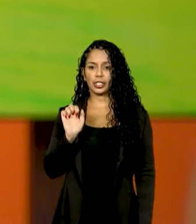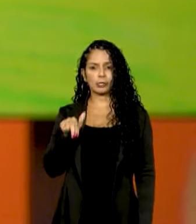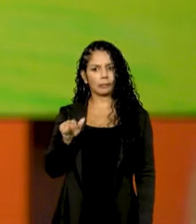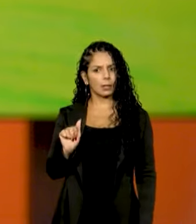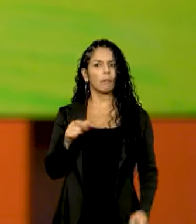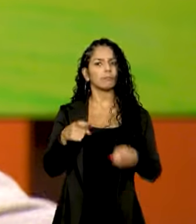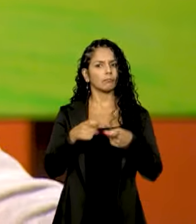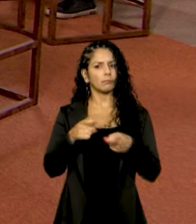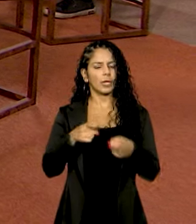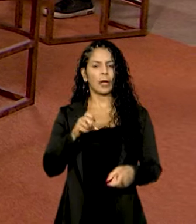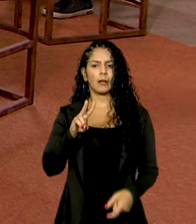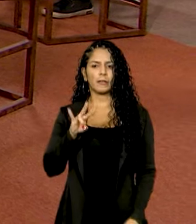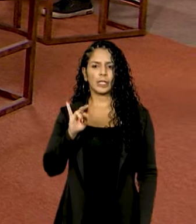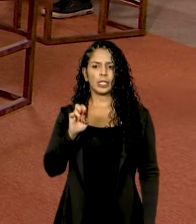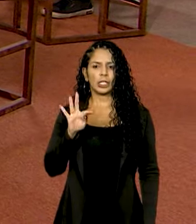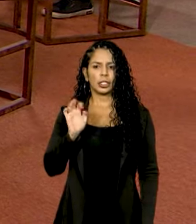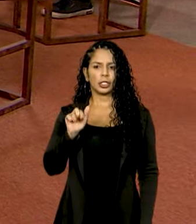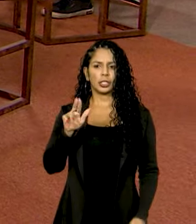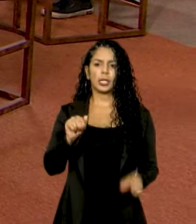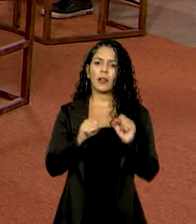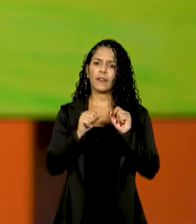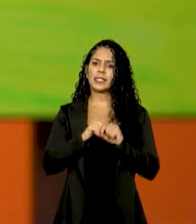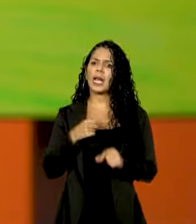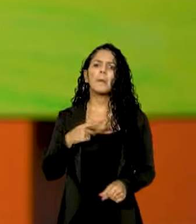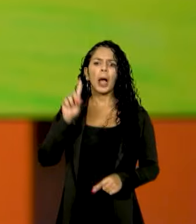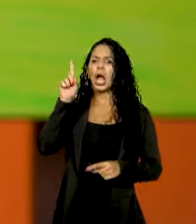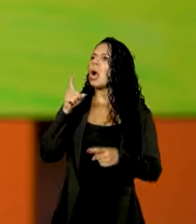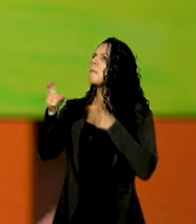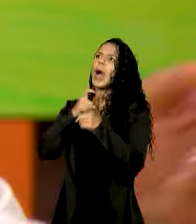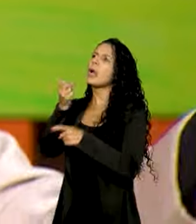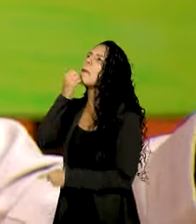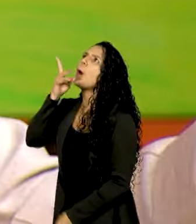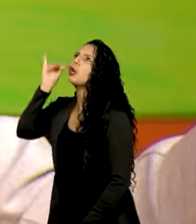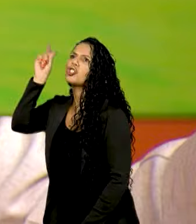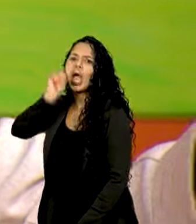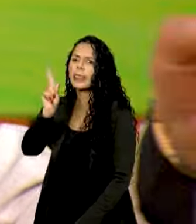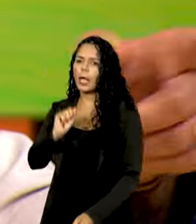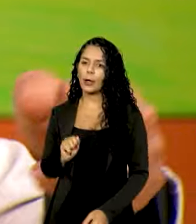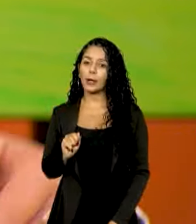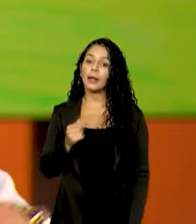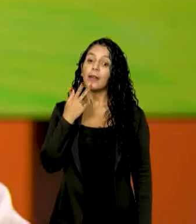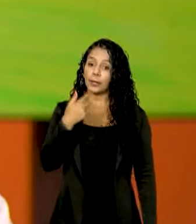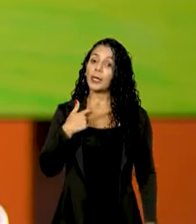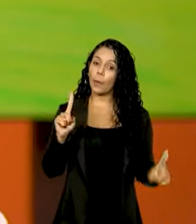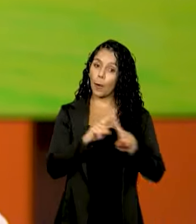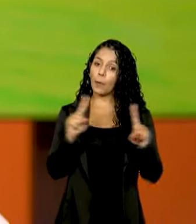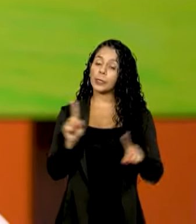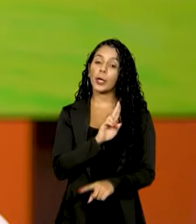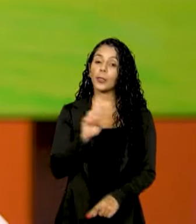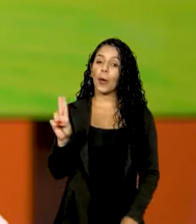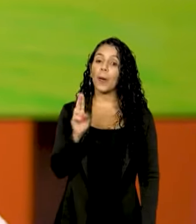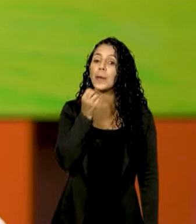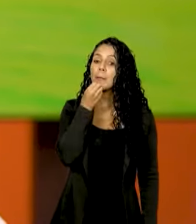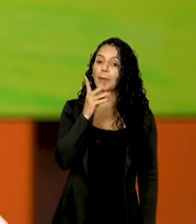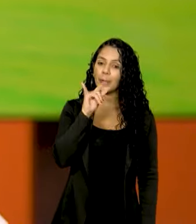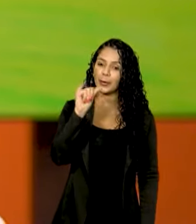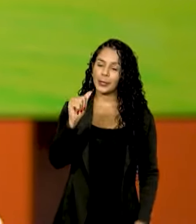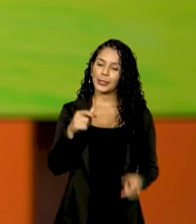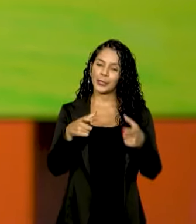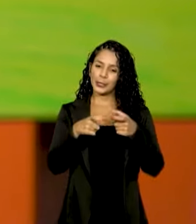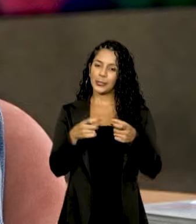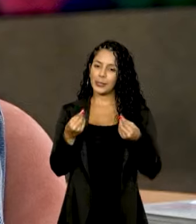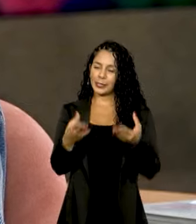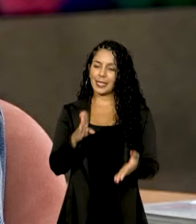do Vietnã, me e eu fazendo música, mas para a guerra eu não dou bom dia, não. Eu tenho uma música chamada Bom Dia, que está no disco que eu te dei, Beatriz.